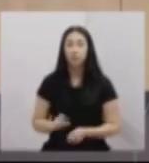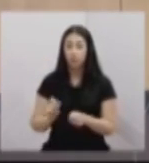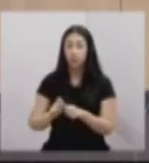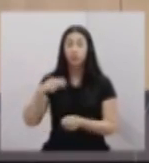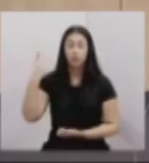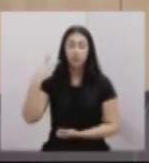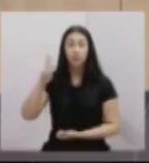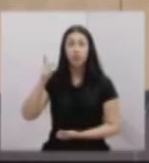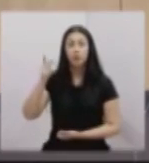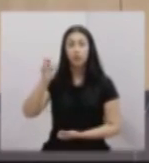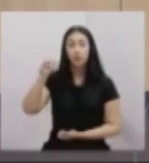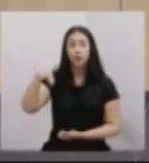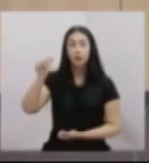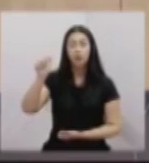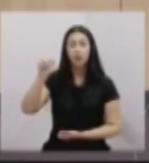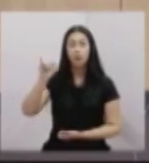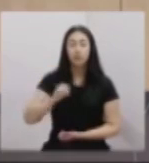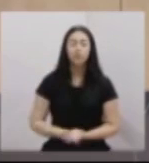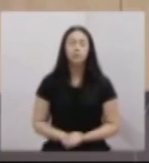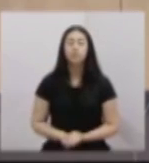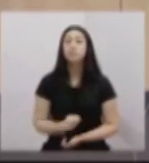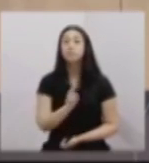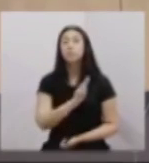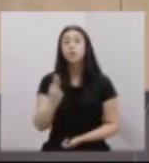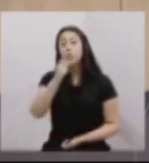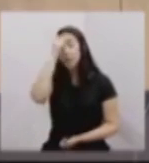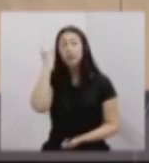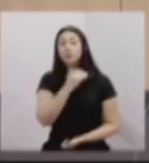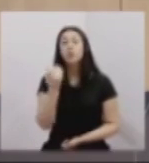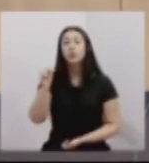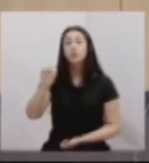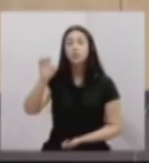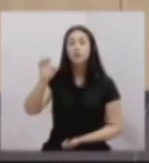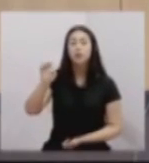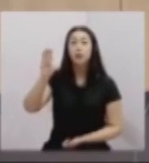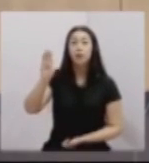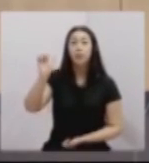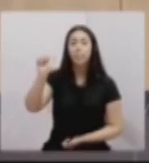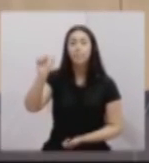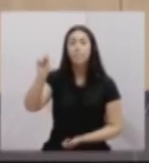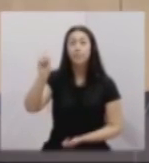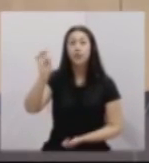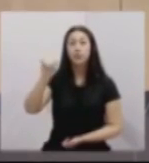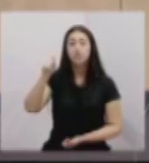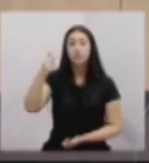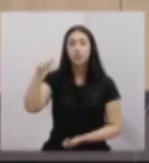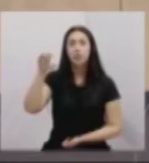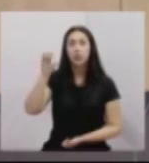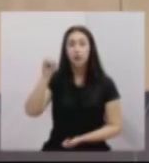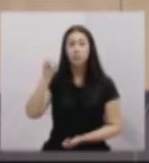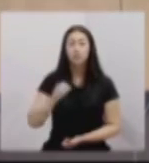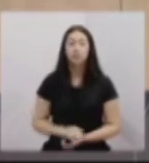Barreto. Voto de pesar pelo falecimento de Sebastião de Moraes, falecido em 21 de fevereiro